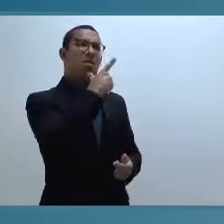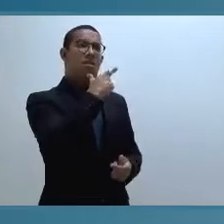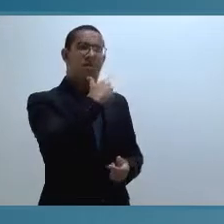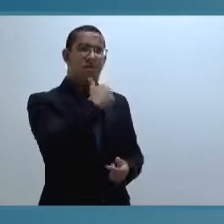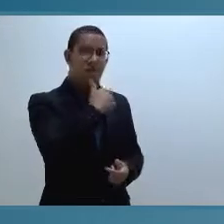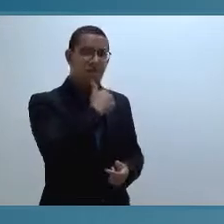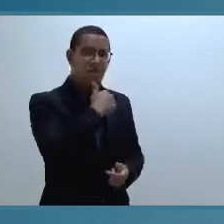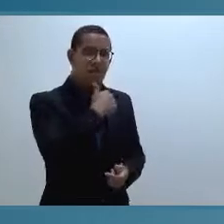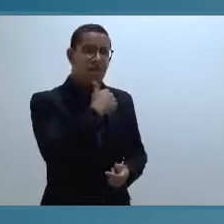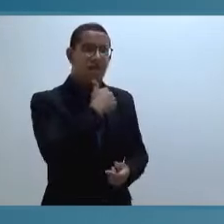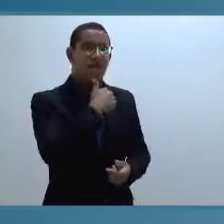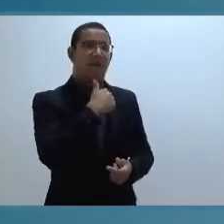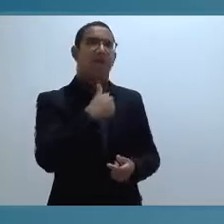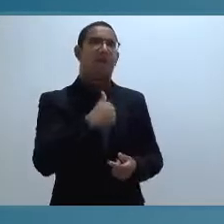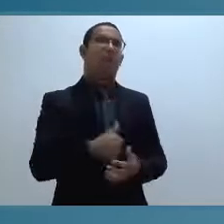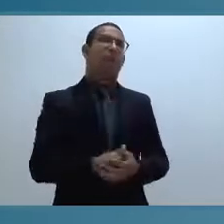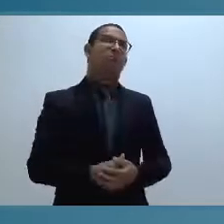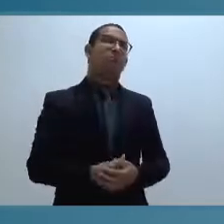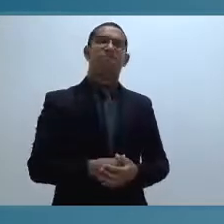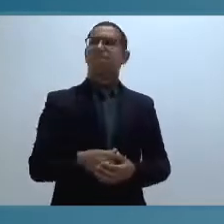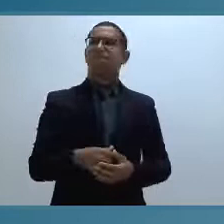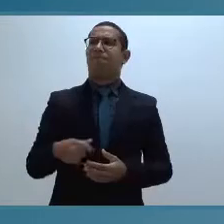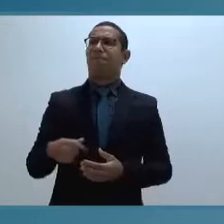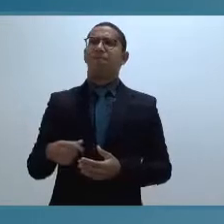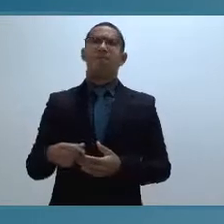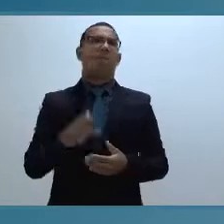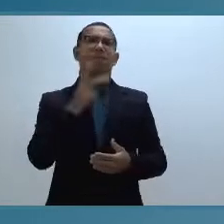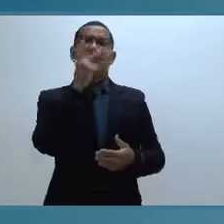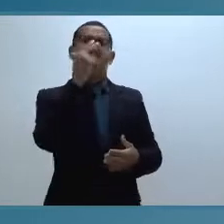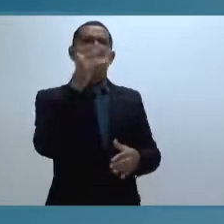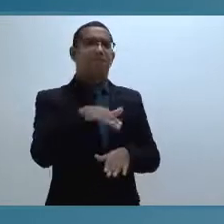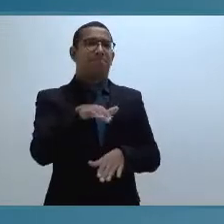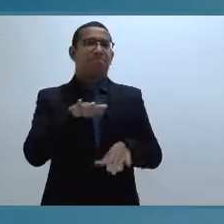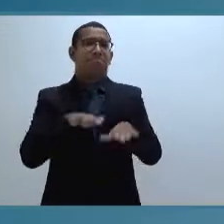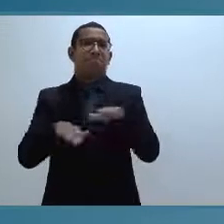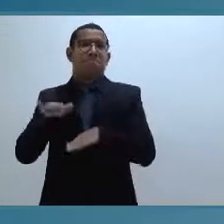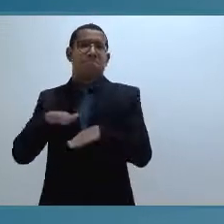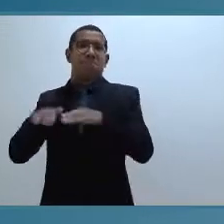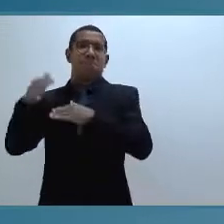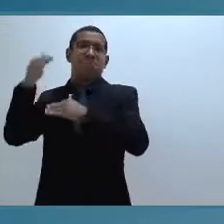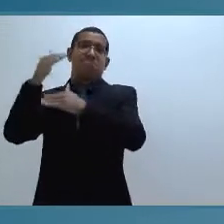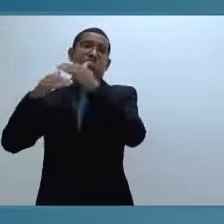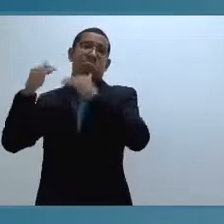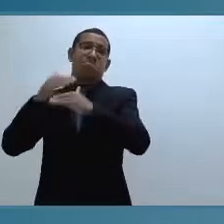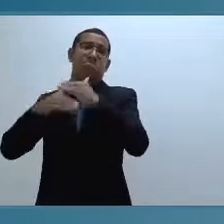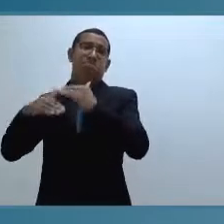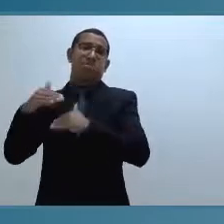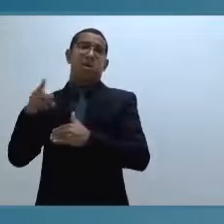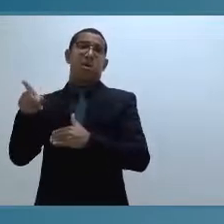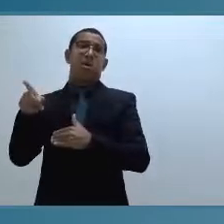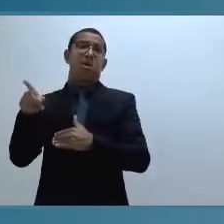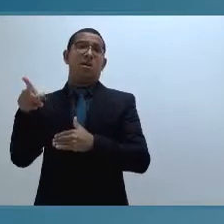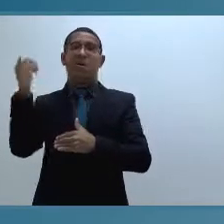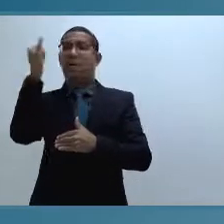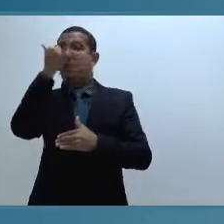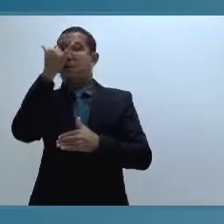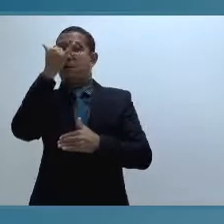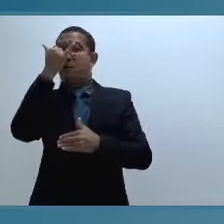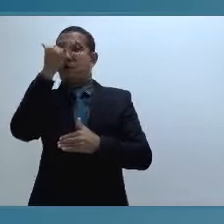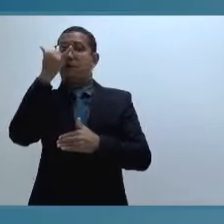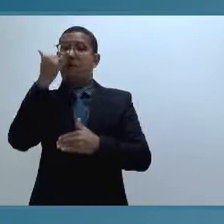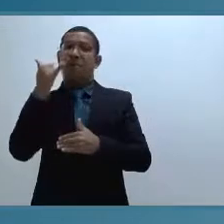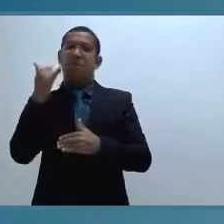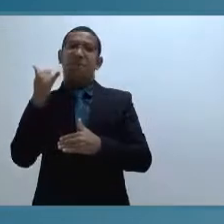nova medida, seria tipo assim, retroagir de uma forma que poderia até prejudicar a juíza, a